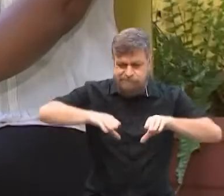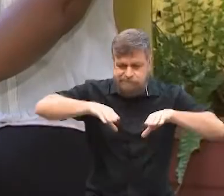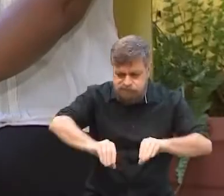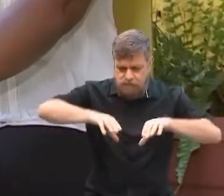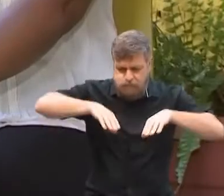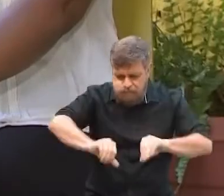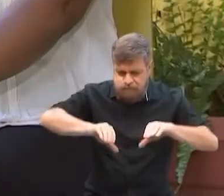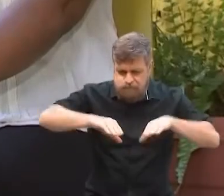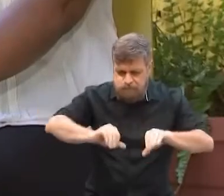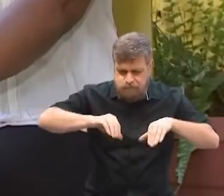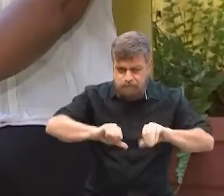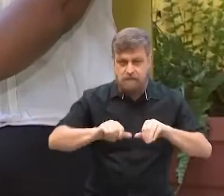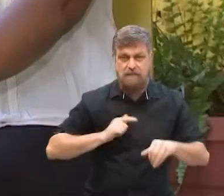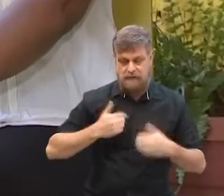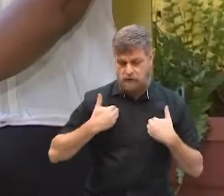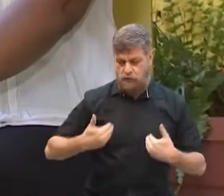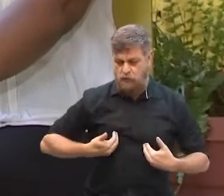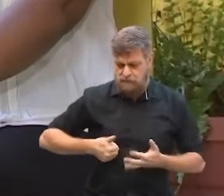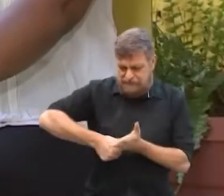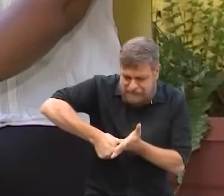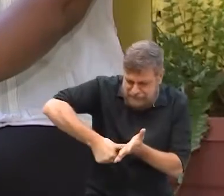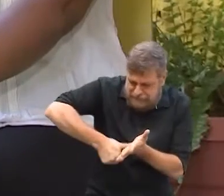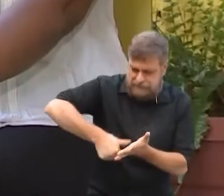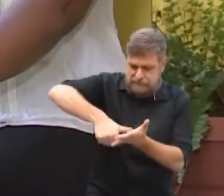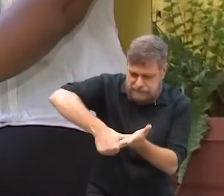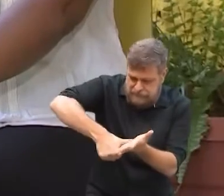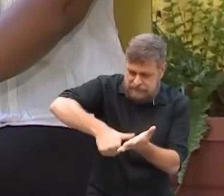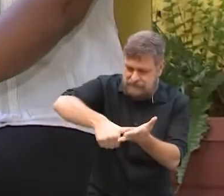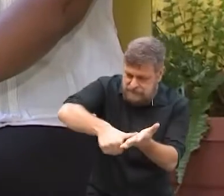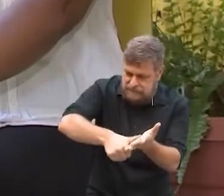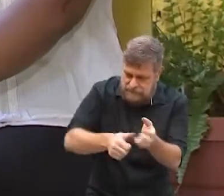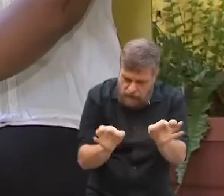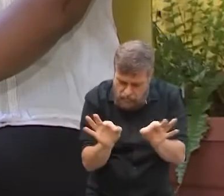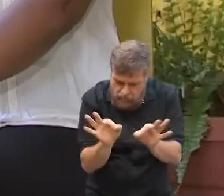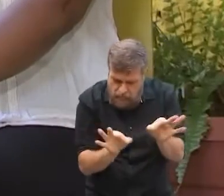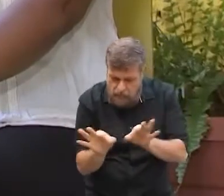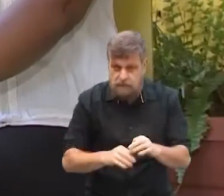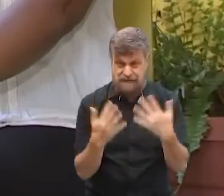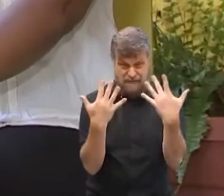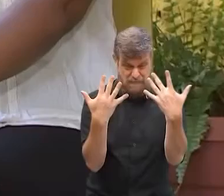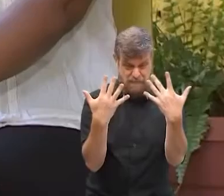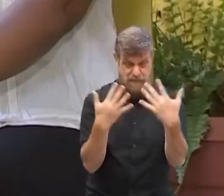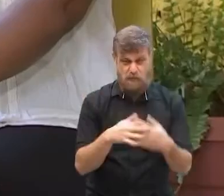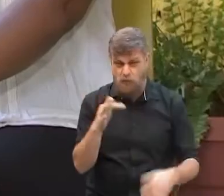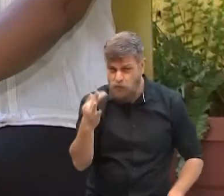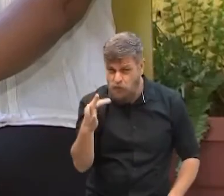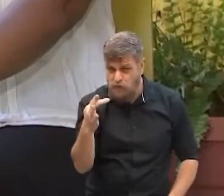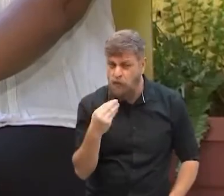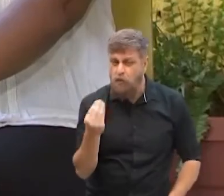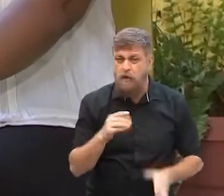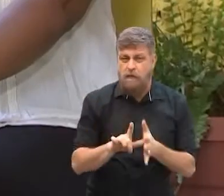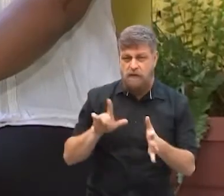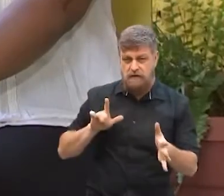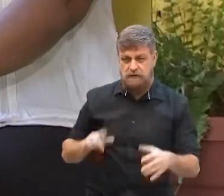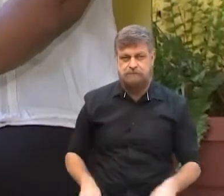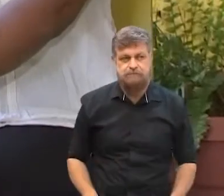que trabalham mexendo no corpo, tirando nódulo, arrumando postura. Tem alguma coisa que tem que ser feita ou